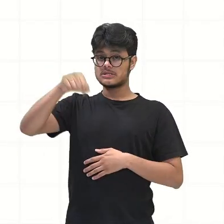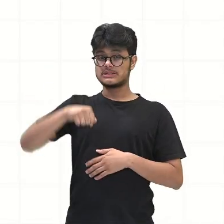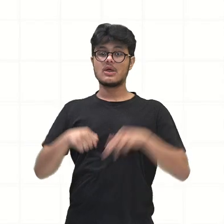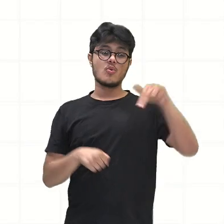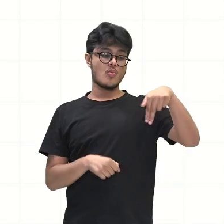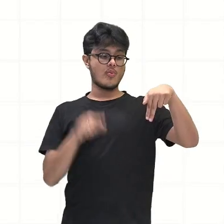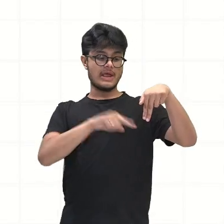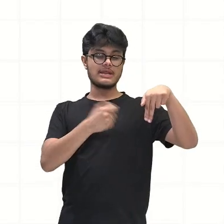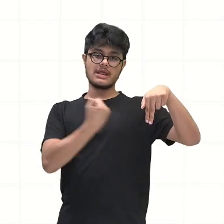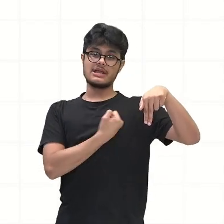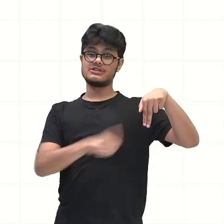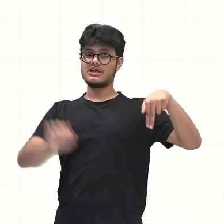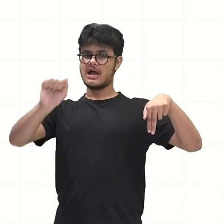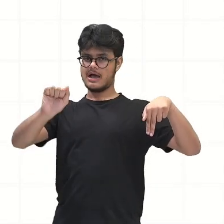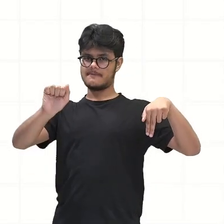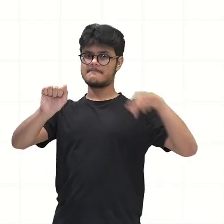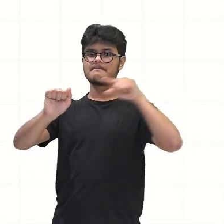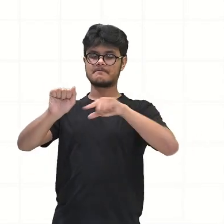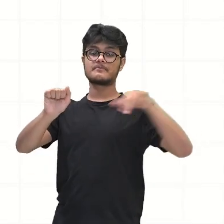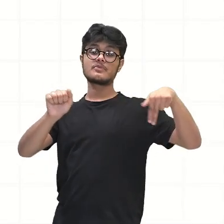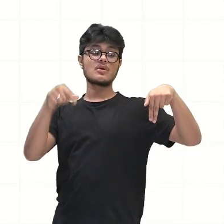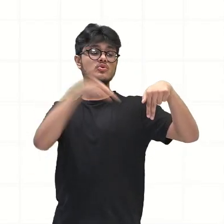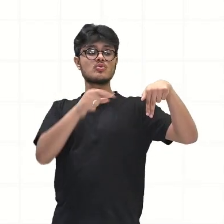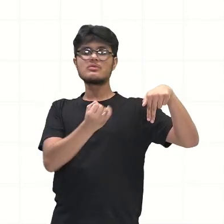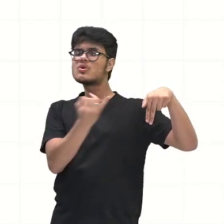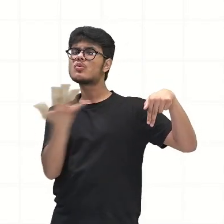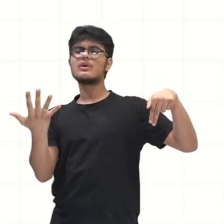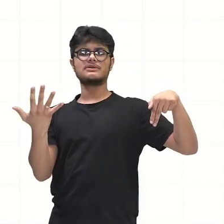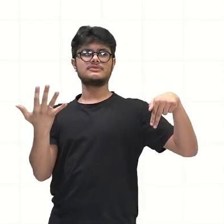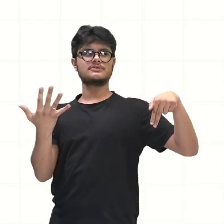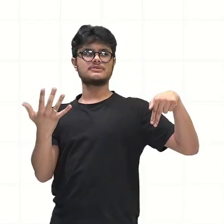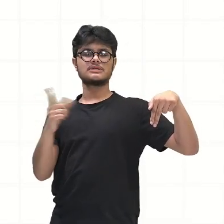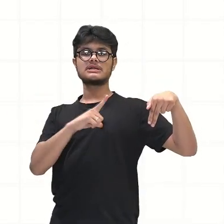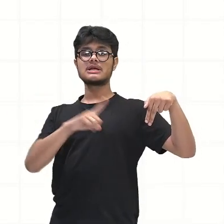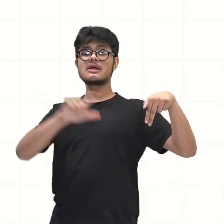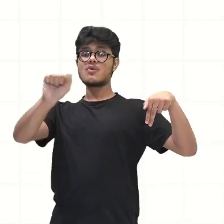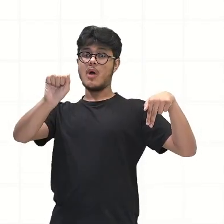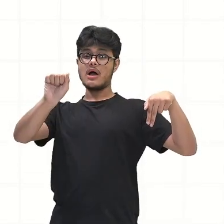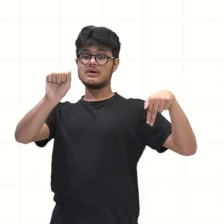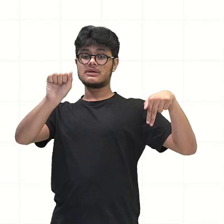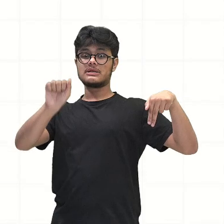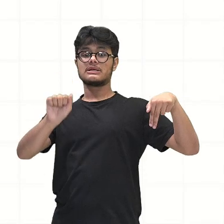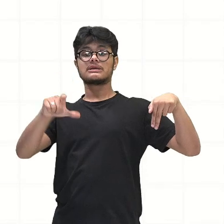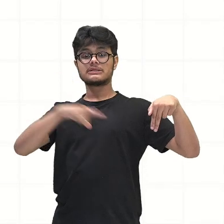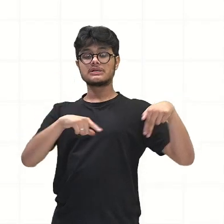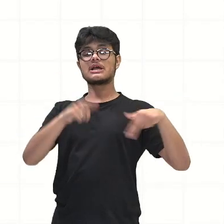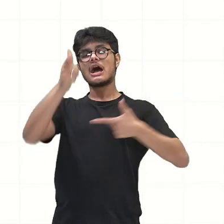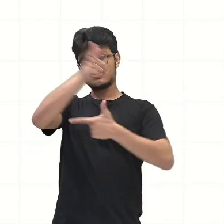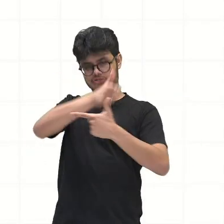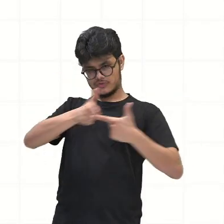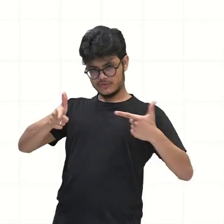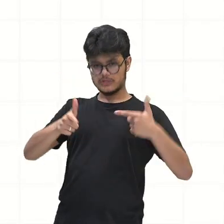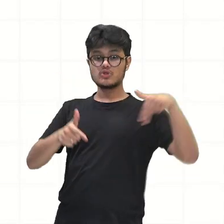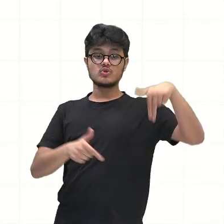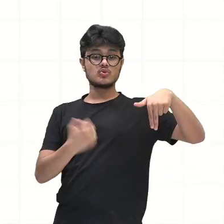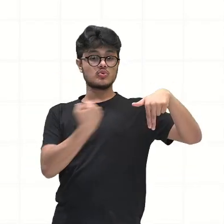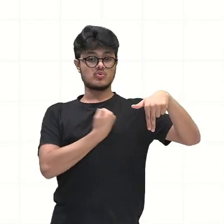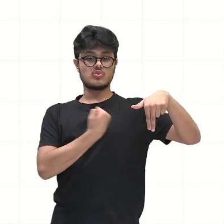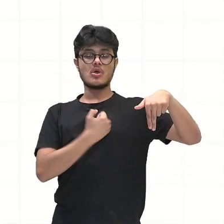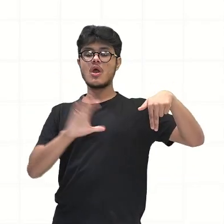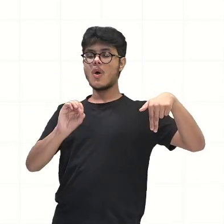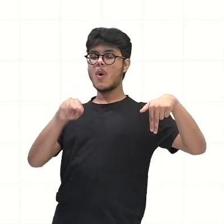aqui é de número, né? Então, o número de elementos do evento A dividido pelo